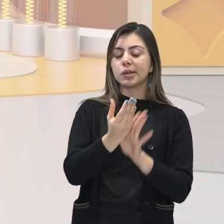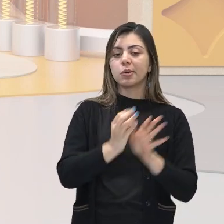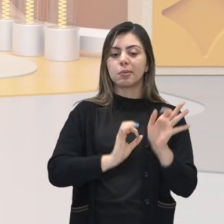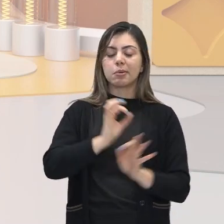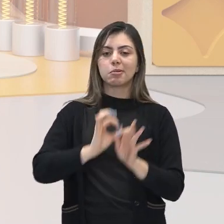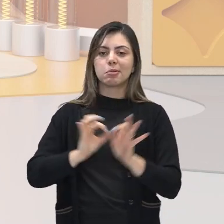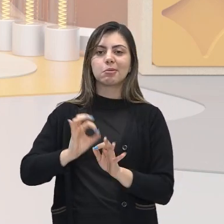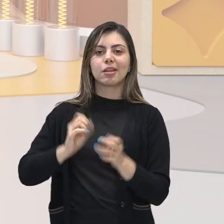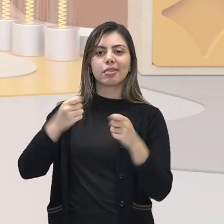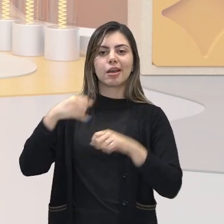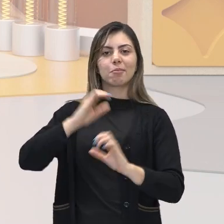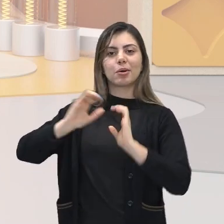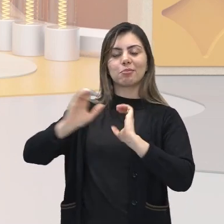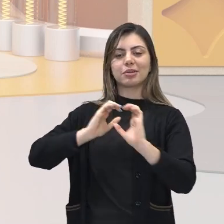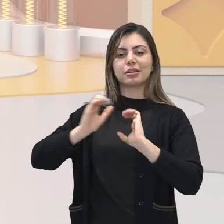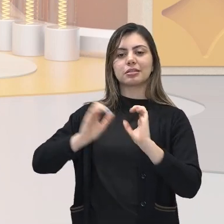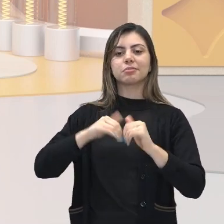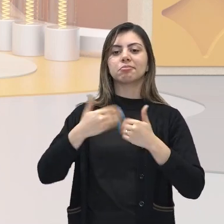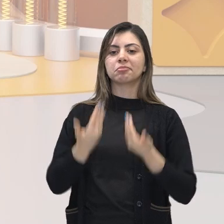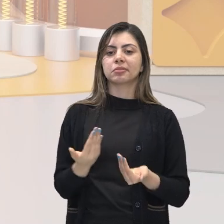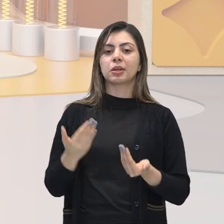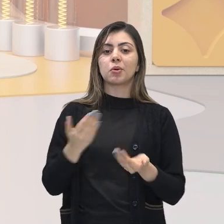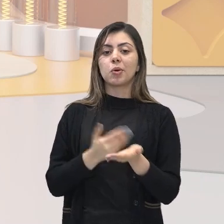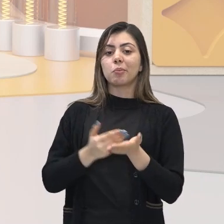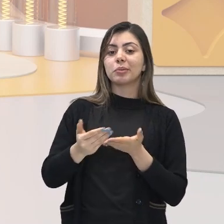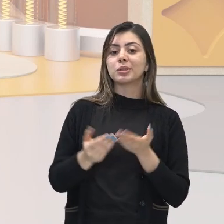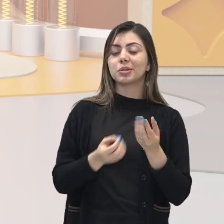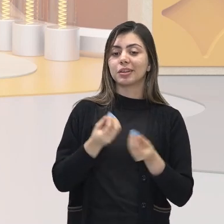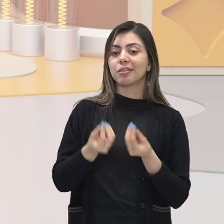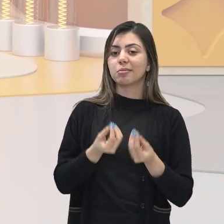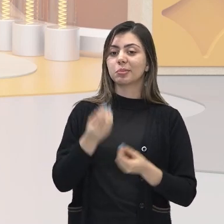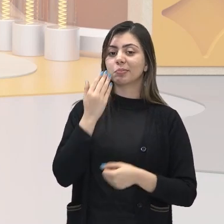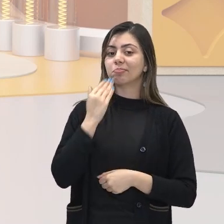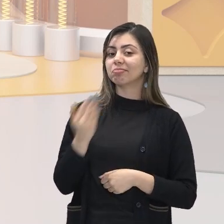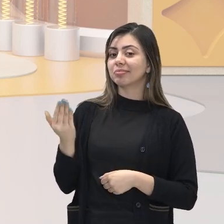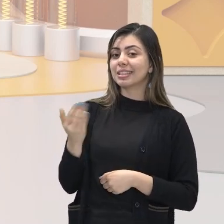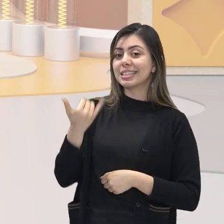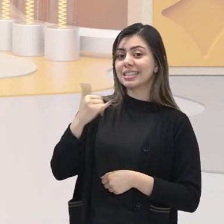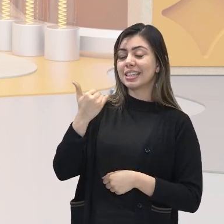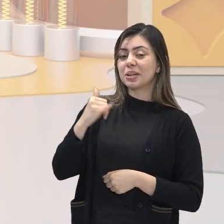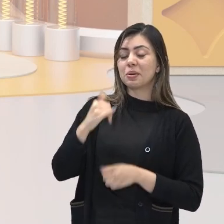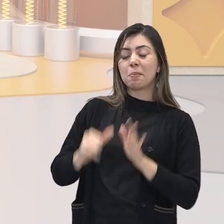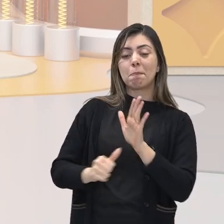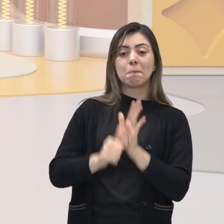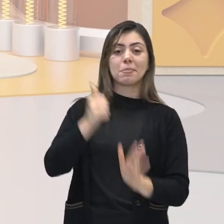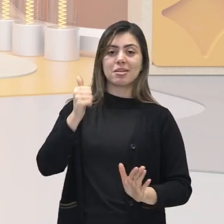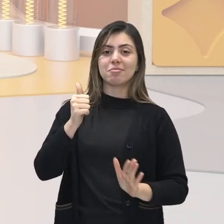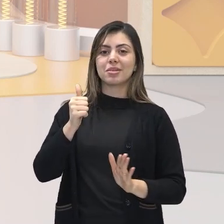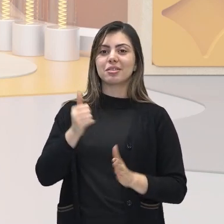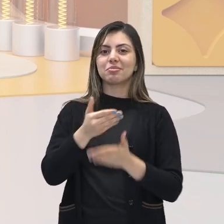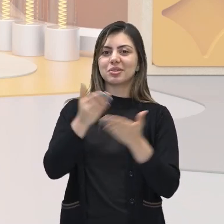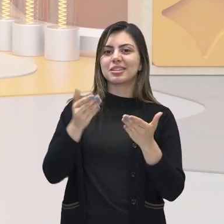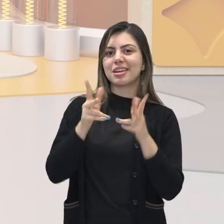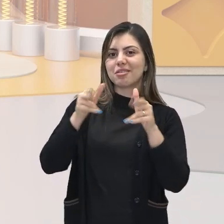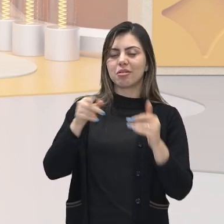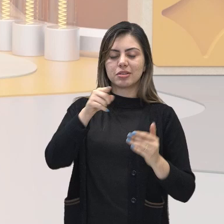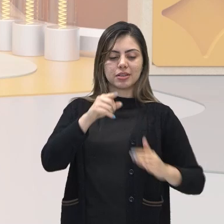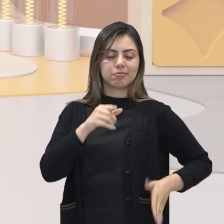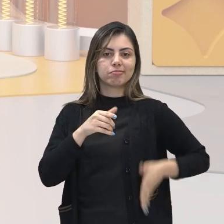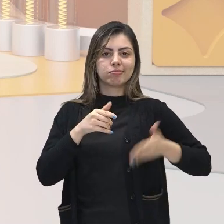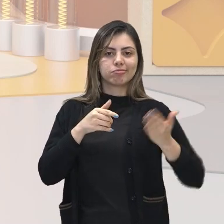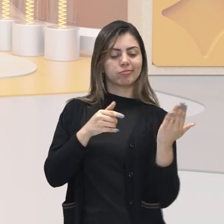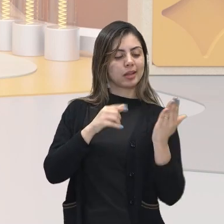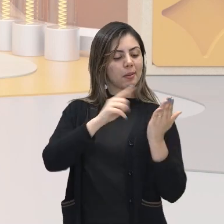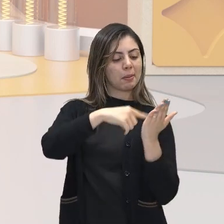comunicação. Então, o pai de tudo isso está aí, ó. Esse tipo de telefone, o pai do smartphone que você tem no bolso, a ideia da